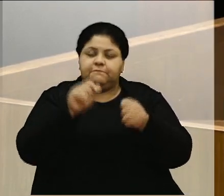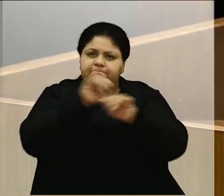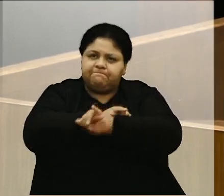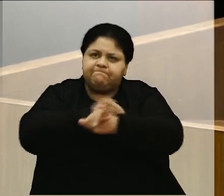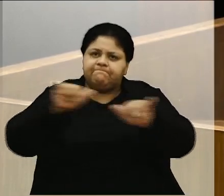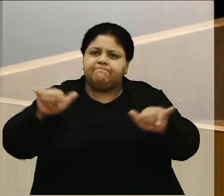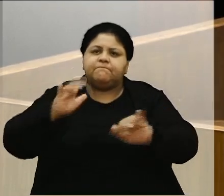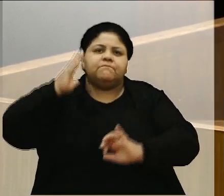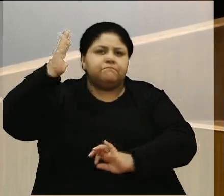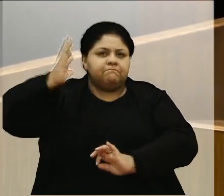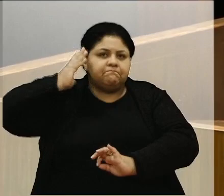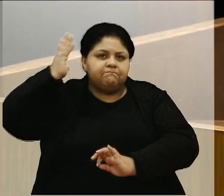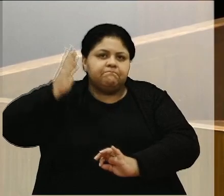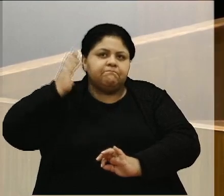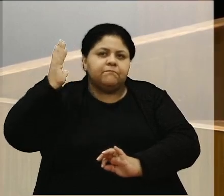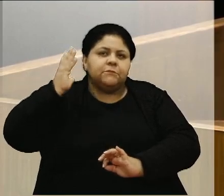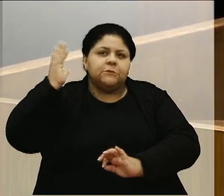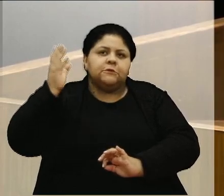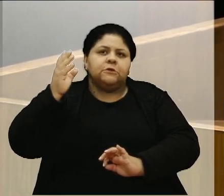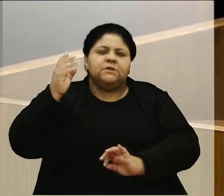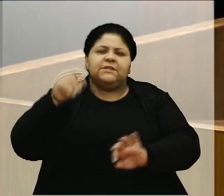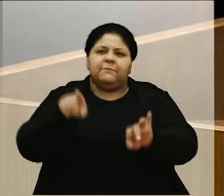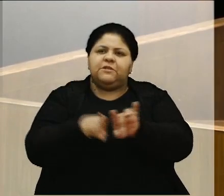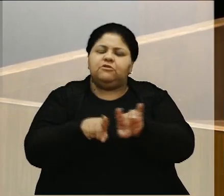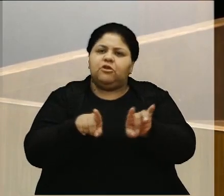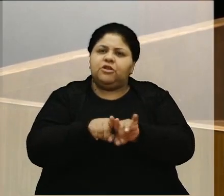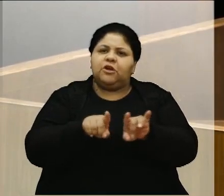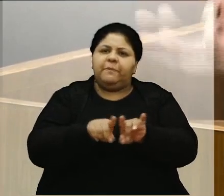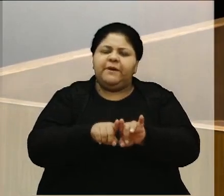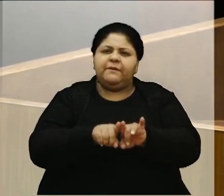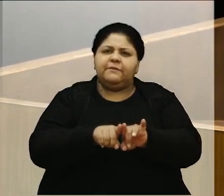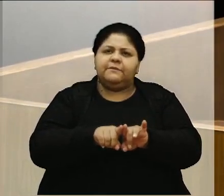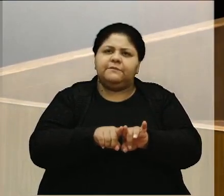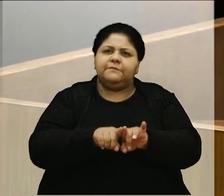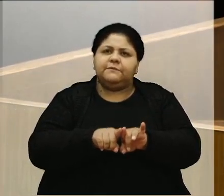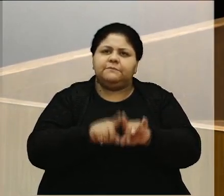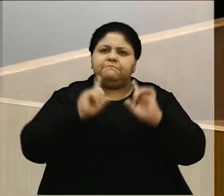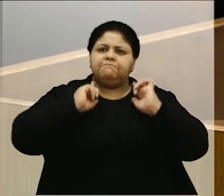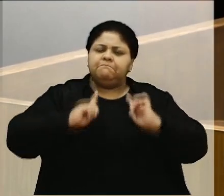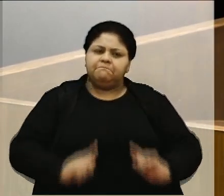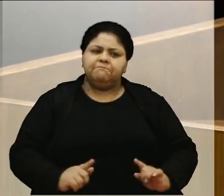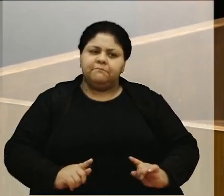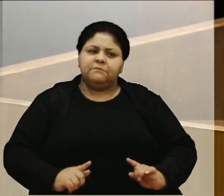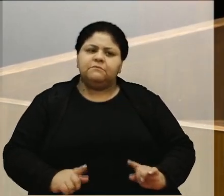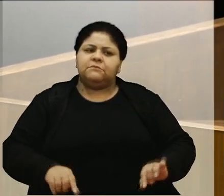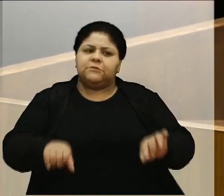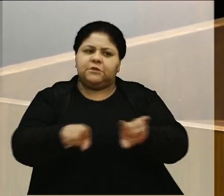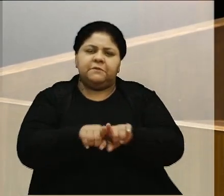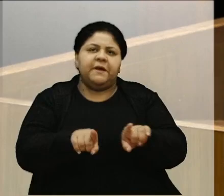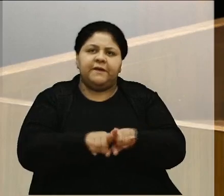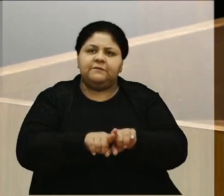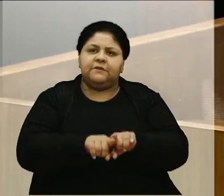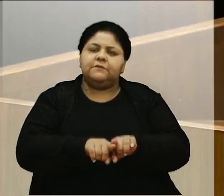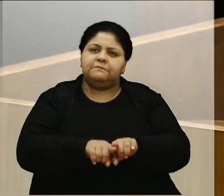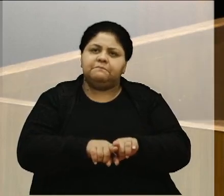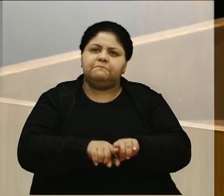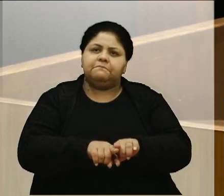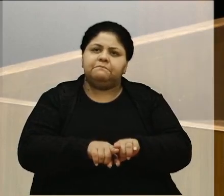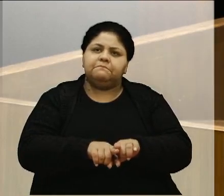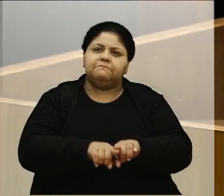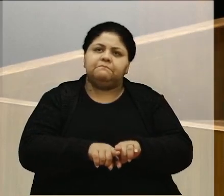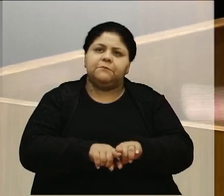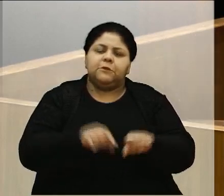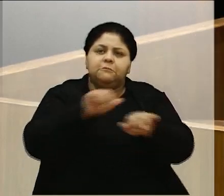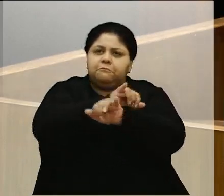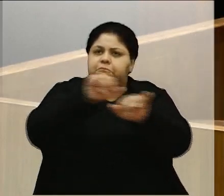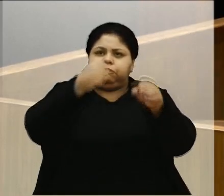campanhas, palestras, workshops, treinamos as nossas pessoas, os gestores, para conhecerem mais sobre o assunto, materiais